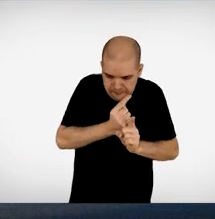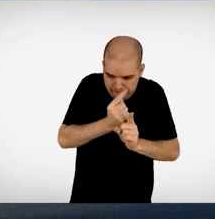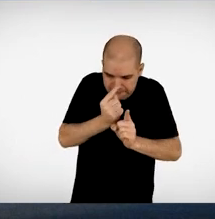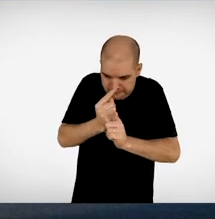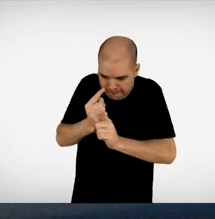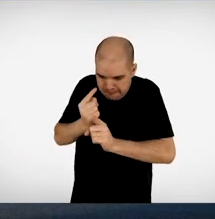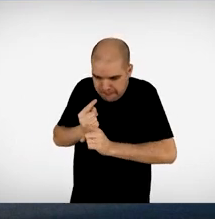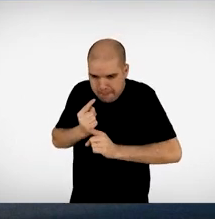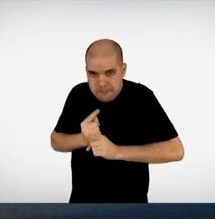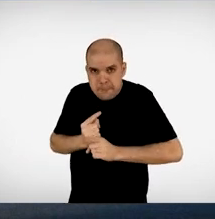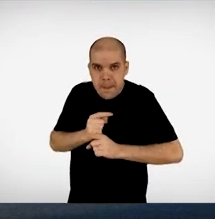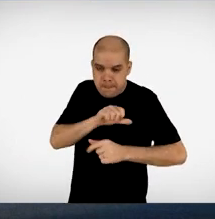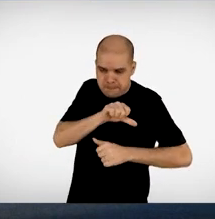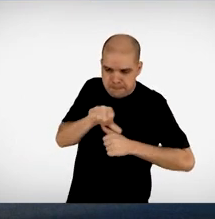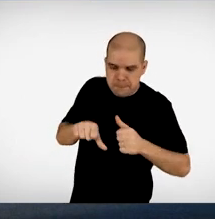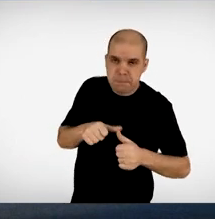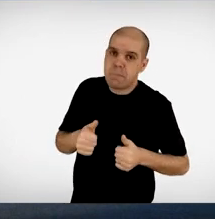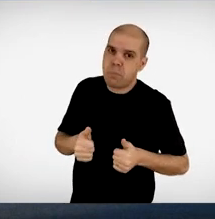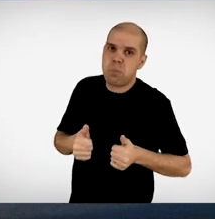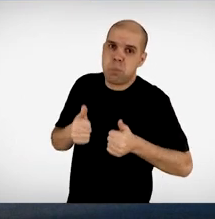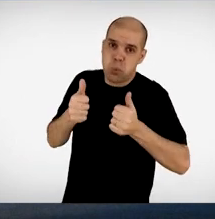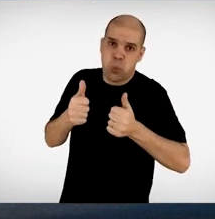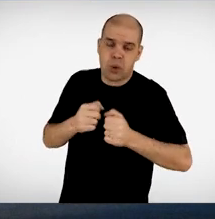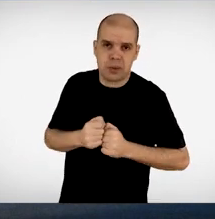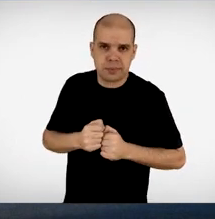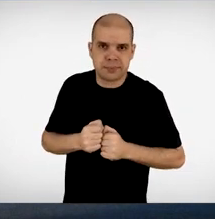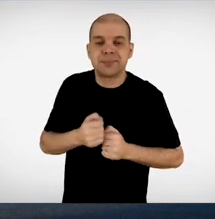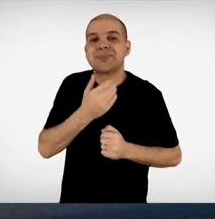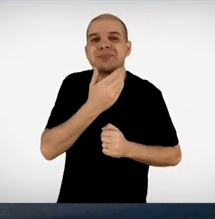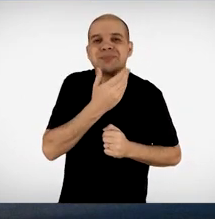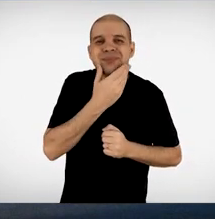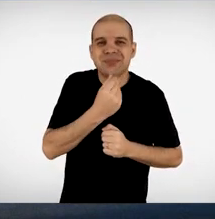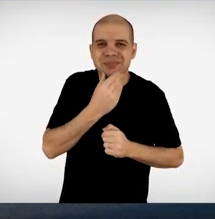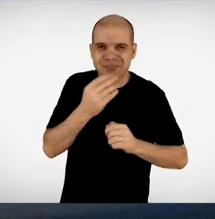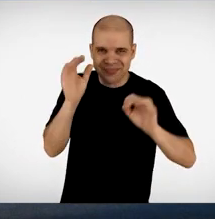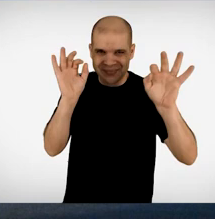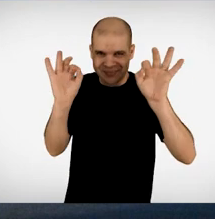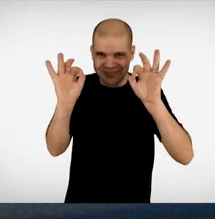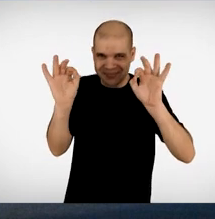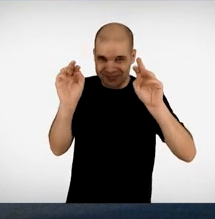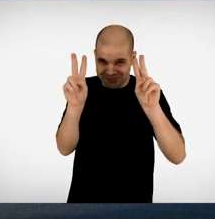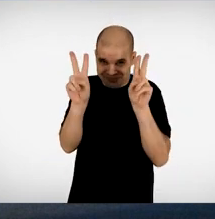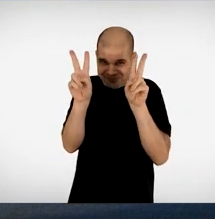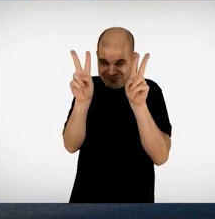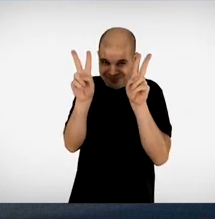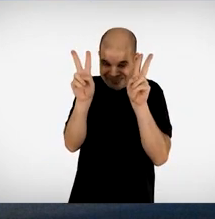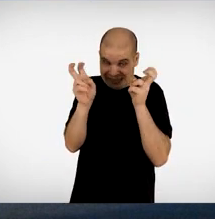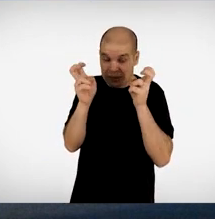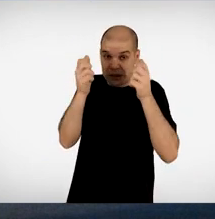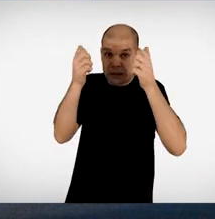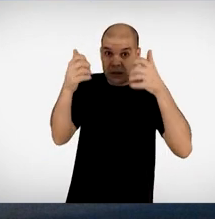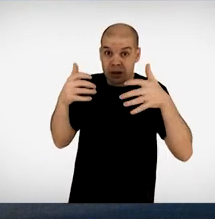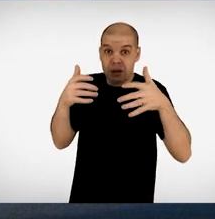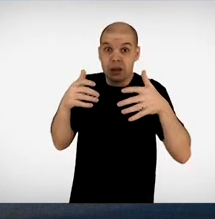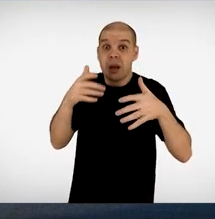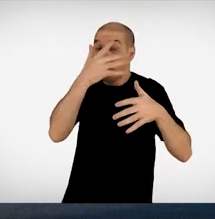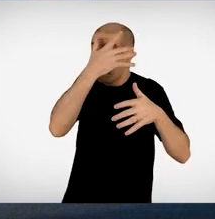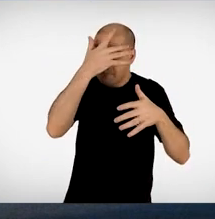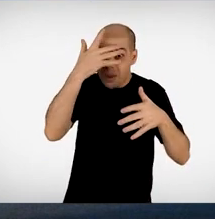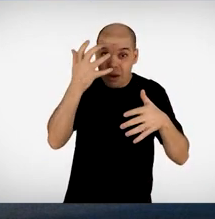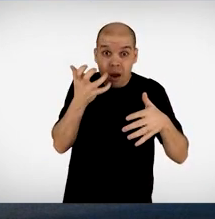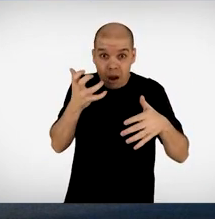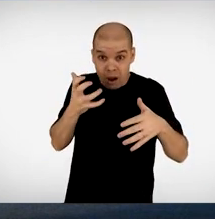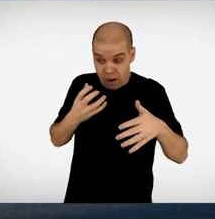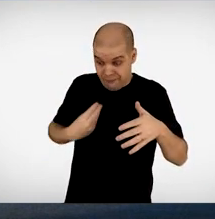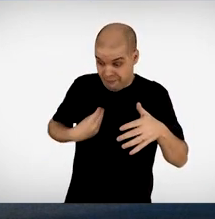assim, que o que faz uma vida ser interessante e valer a pena é desenvolver um sentido de